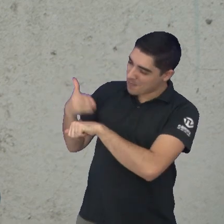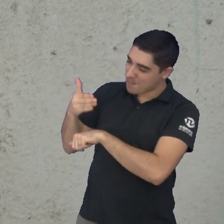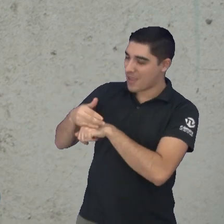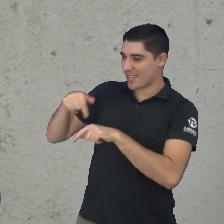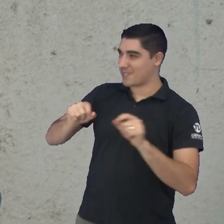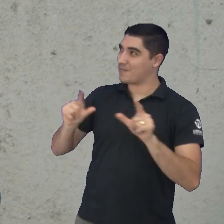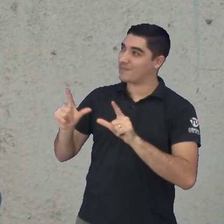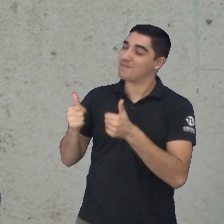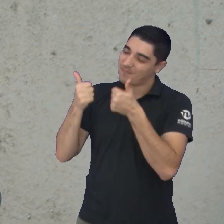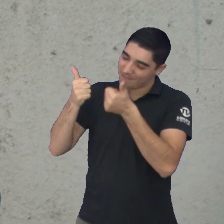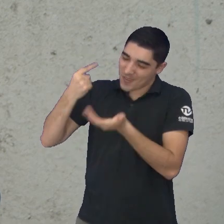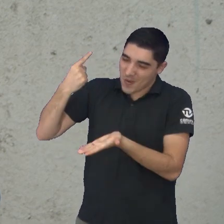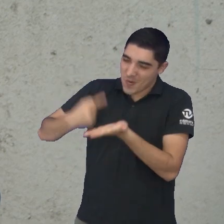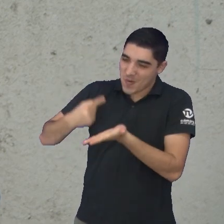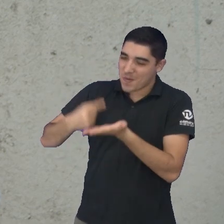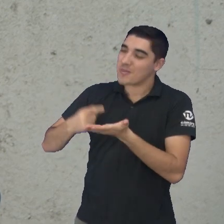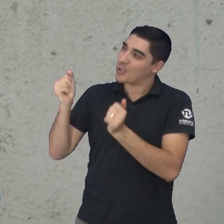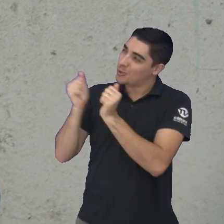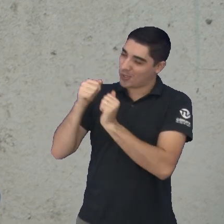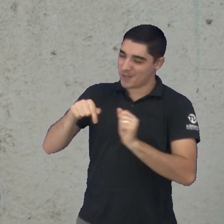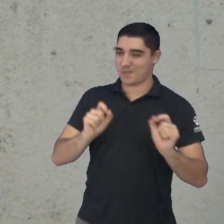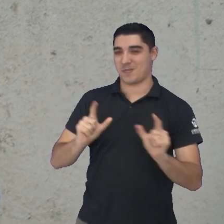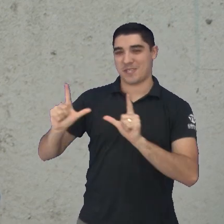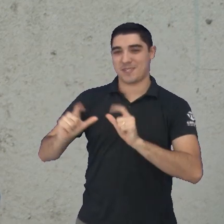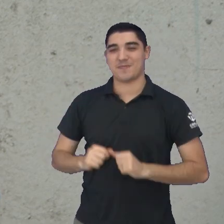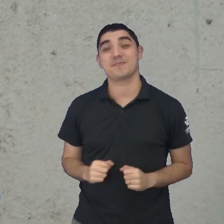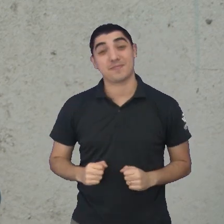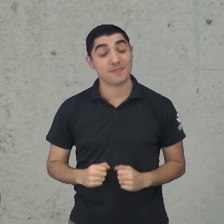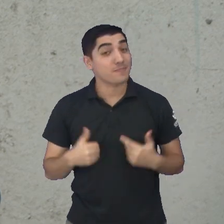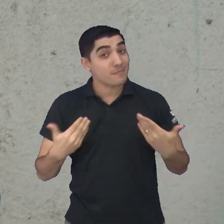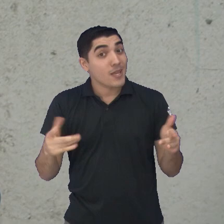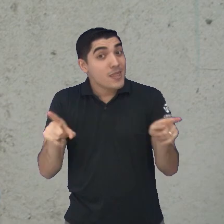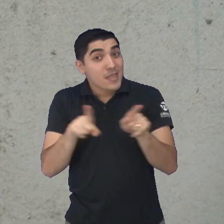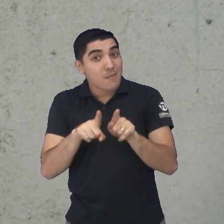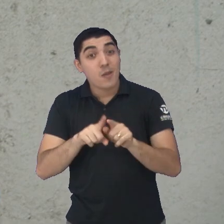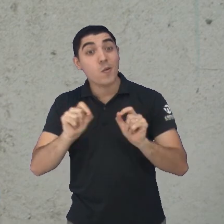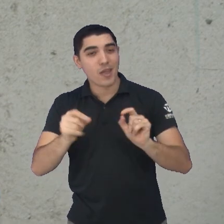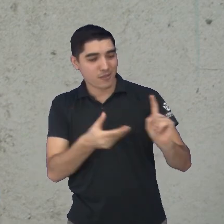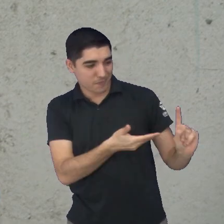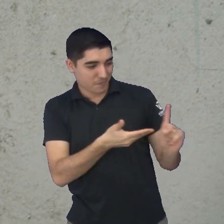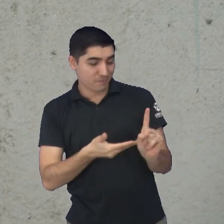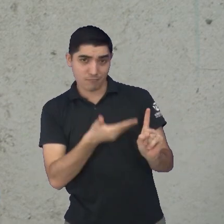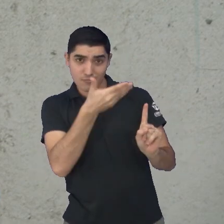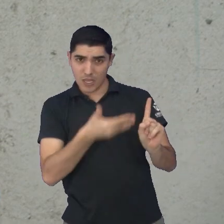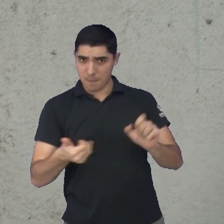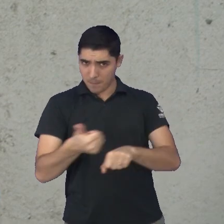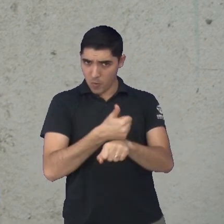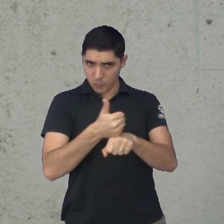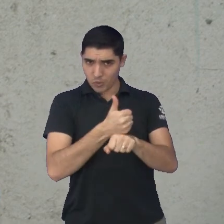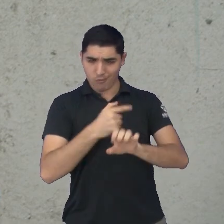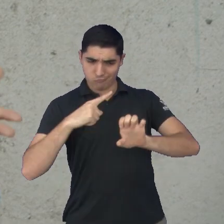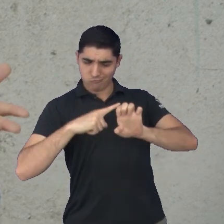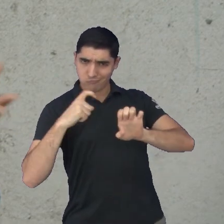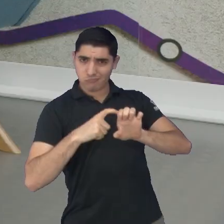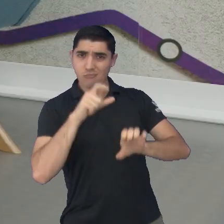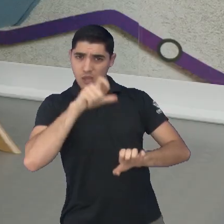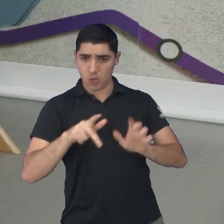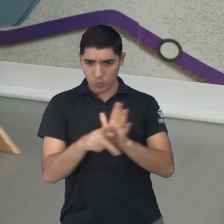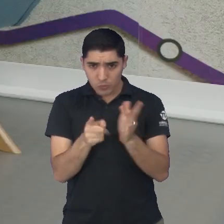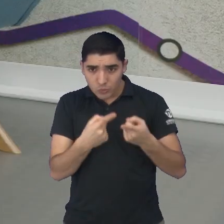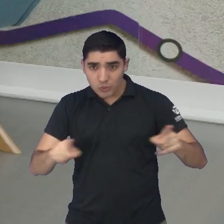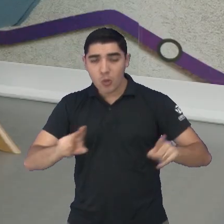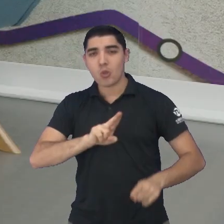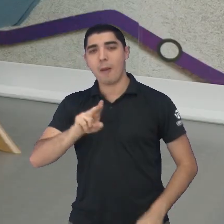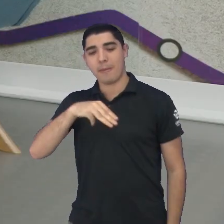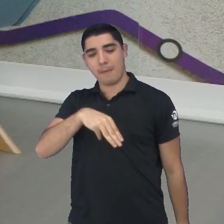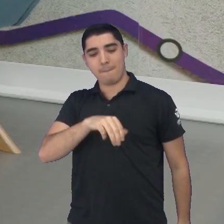novo, viu? Embarcar com a gente aqui em mais um programa. E aqui no estúdio, eu recebo o churrasqueiro e empresário Márcio